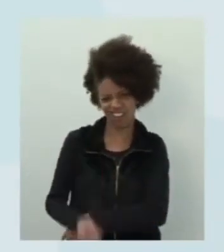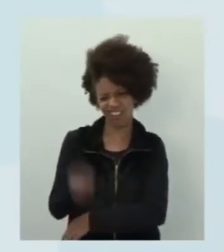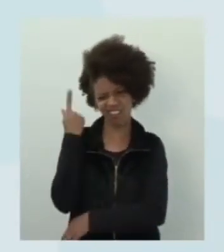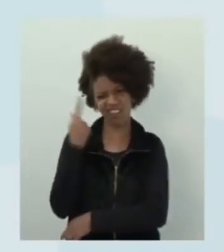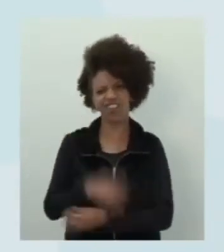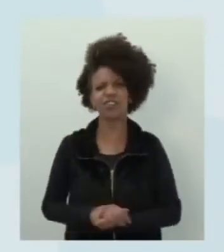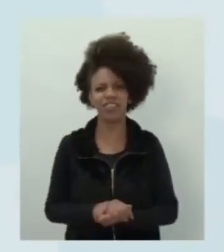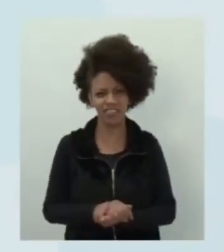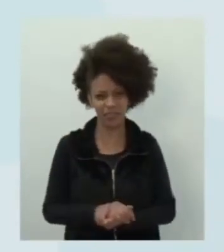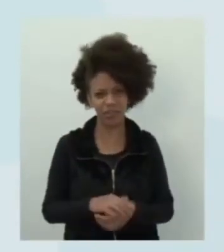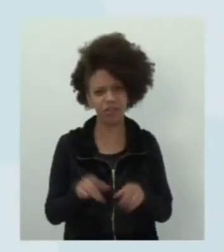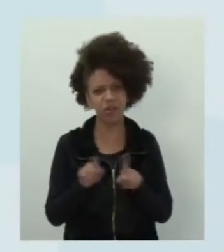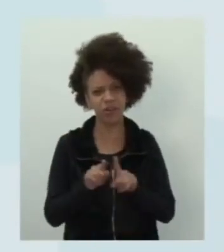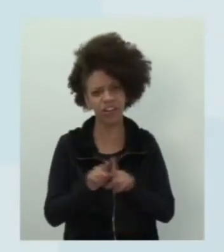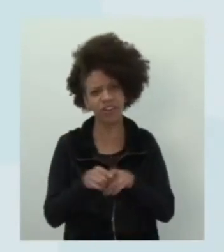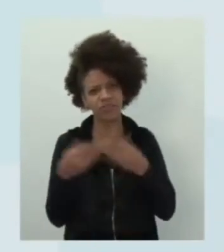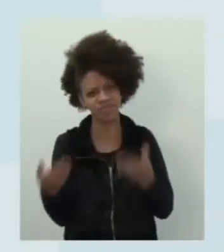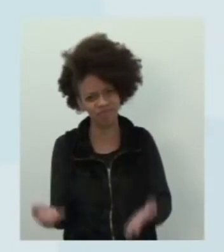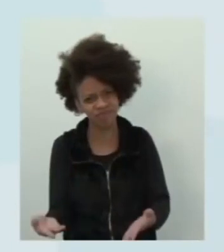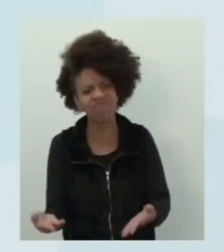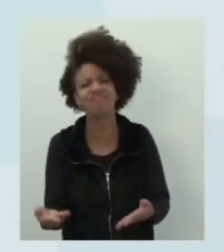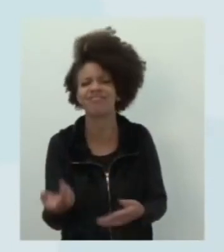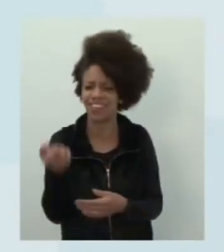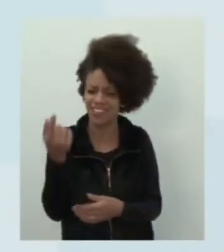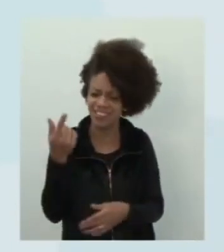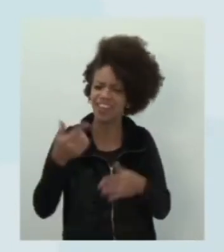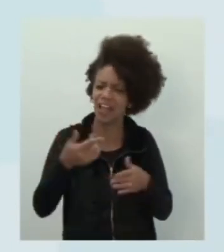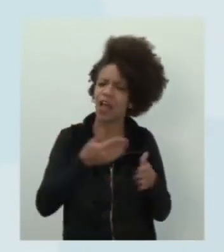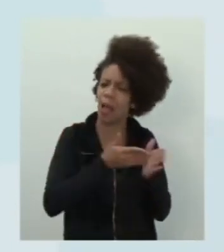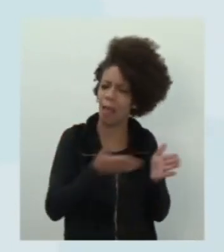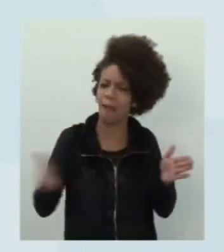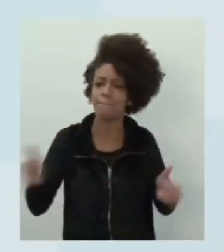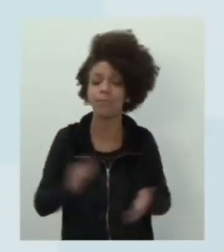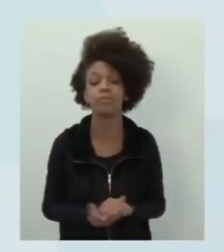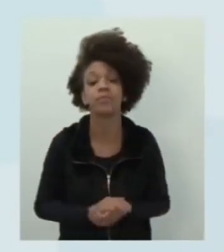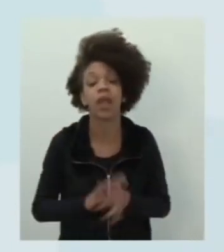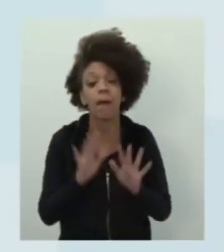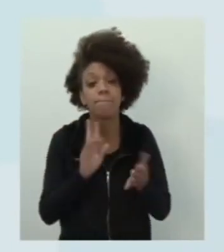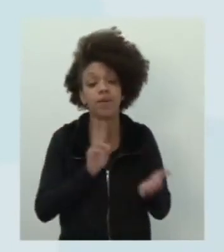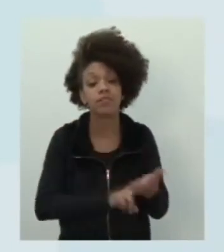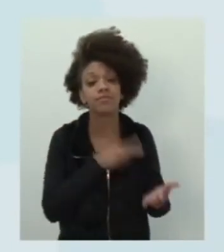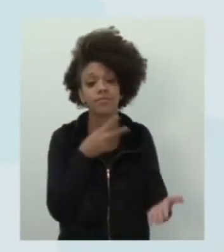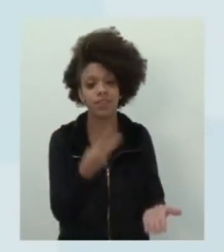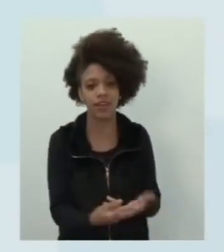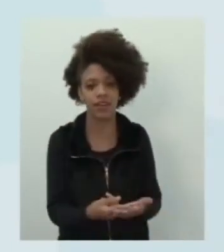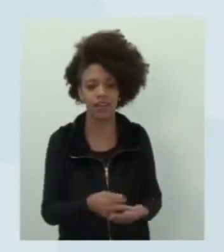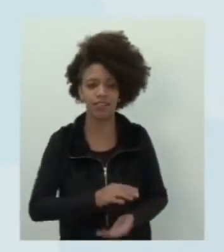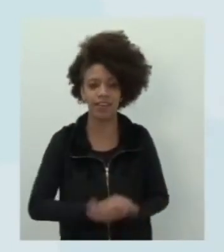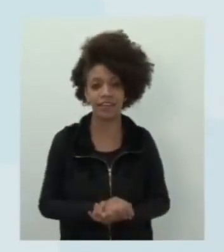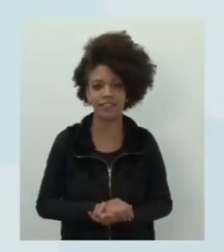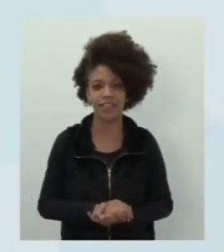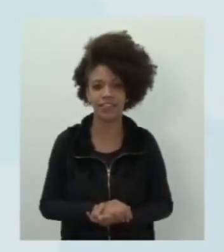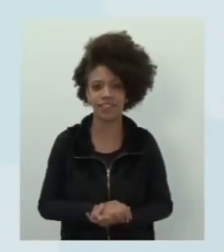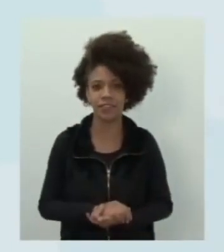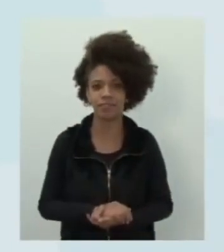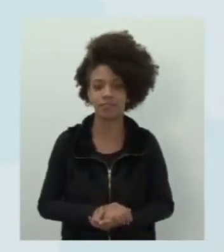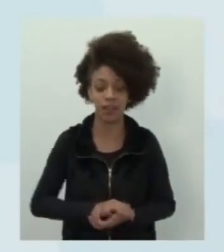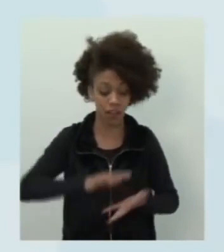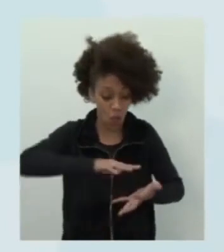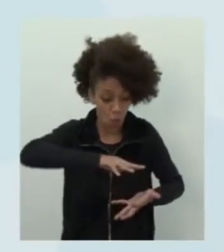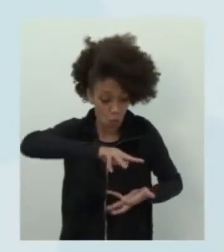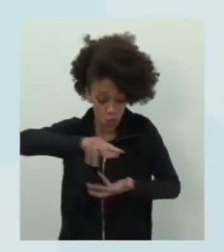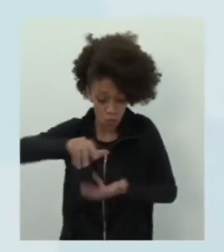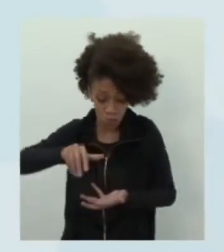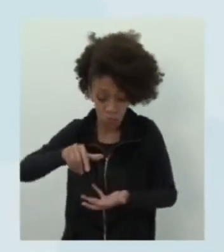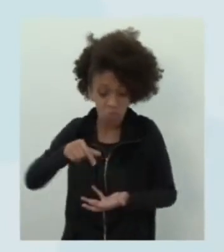língua portuguesa. Vamos lá, apesar do galego-português nessa época, né? Uhum. Vamos lá. Tradução livre da Cantiga da Ribeirinha. No mundo ninguém se